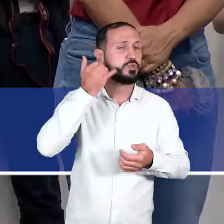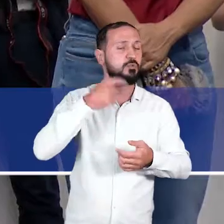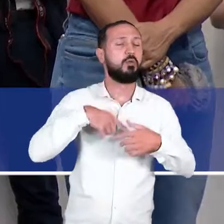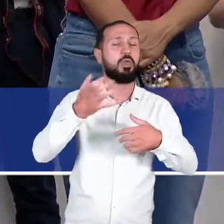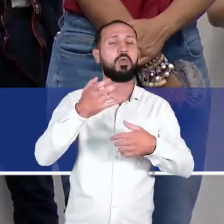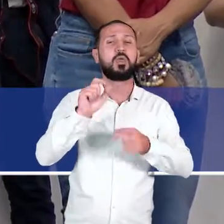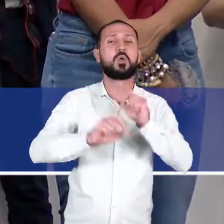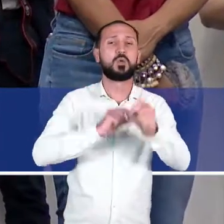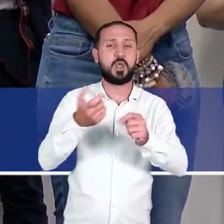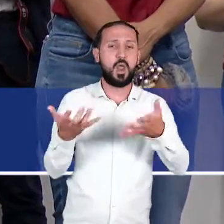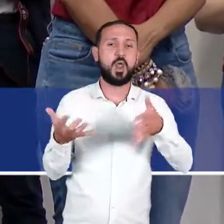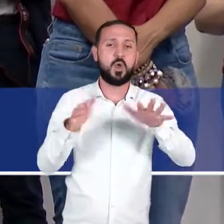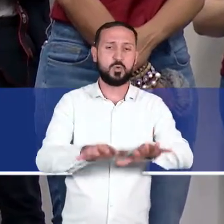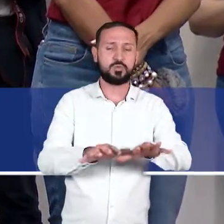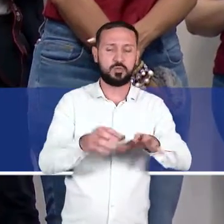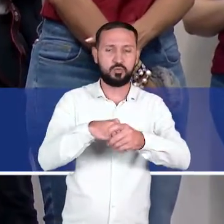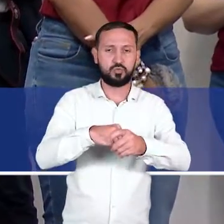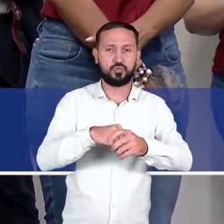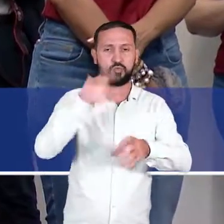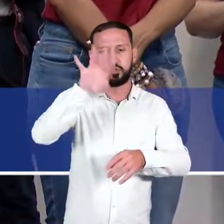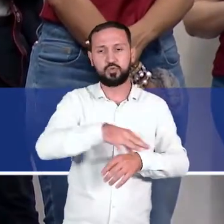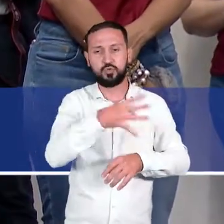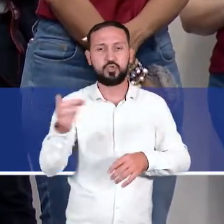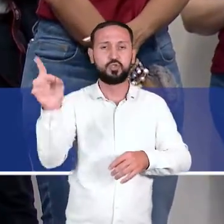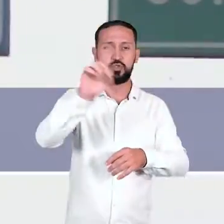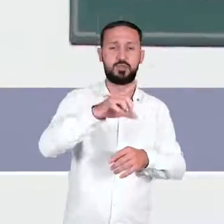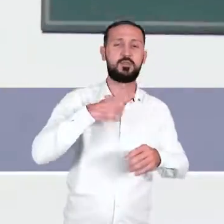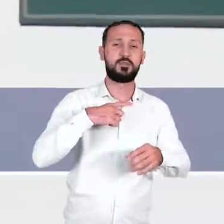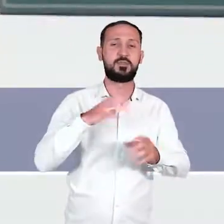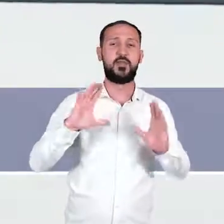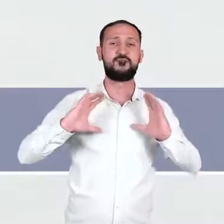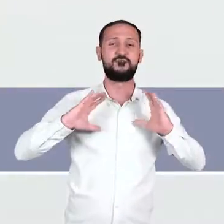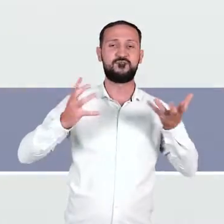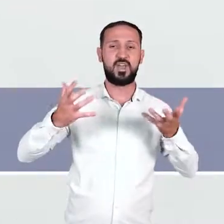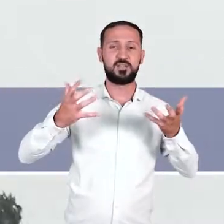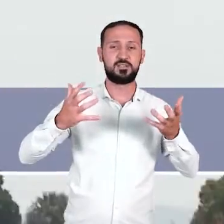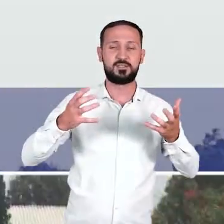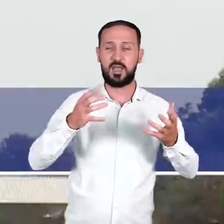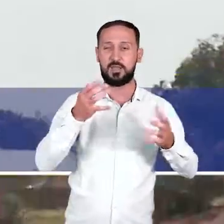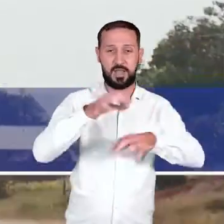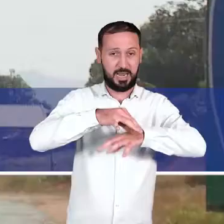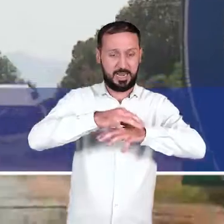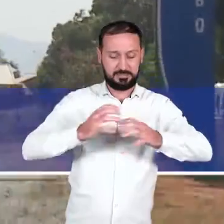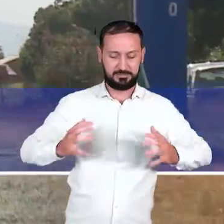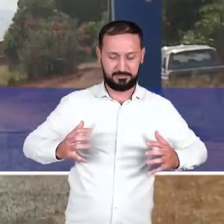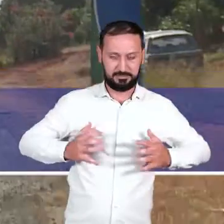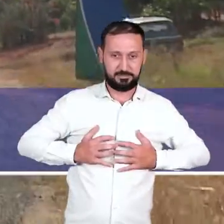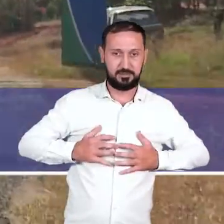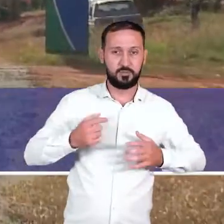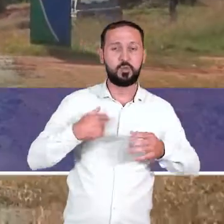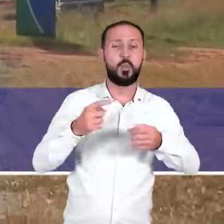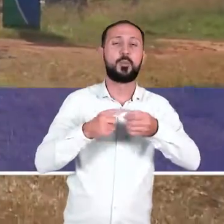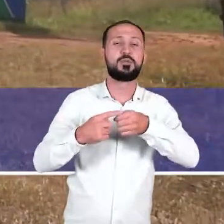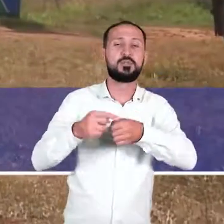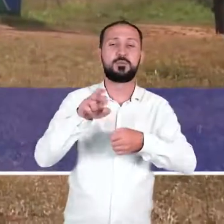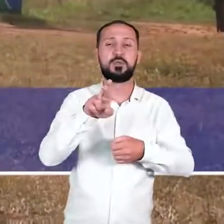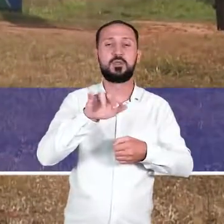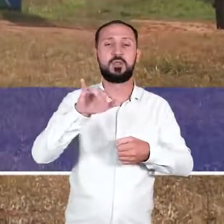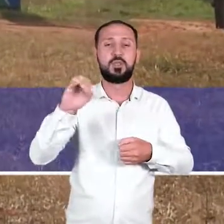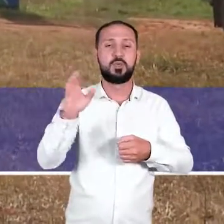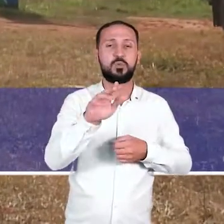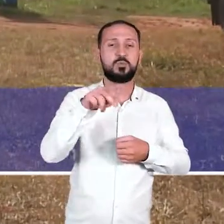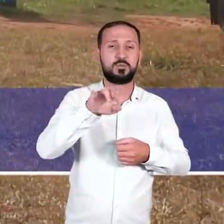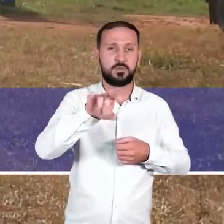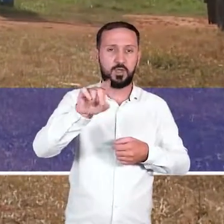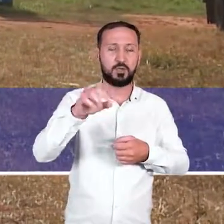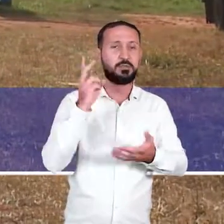PDT, prevê a inclusão do calendário de eventos do Estado da Festa da Costelada Pantaneira, no município de Rio Negro. O evento